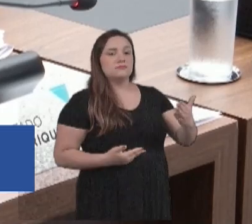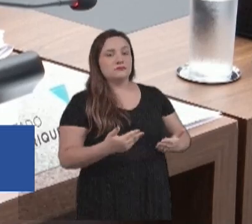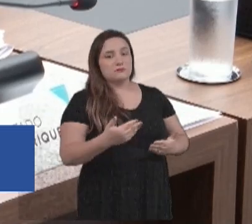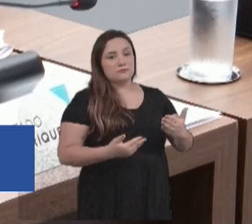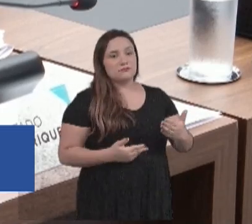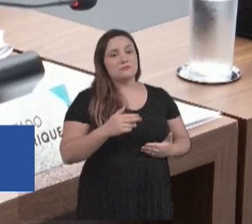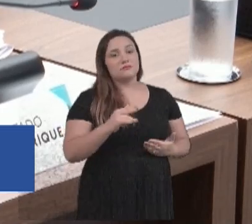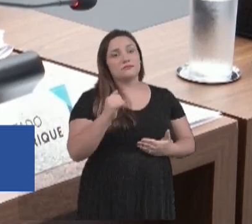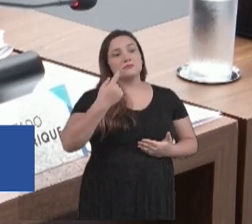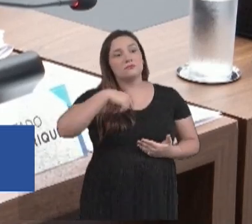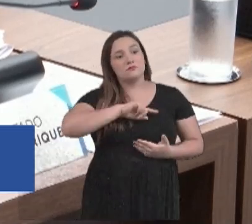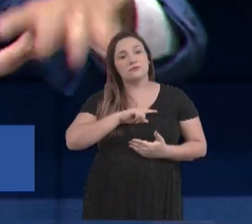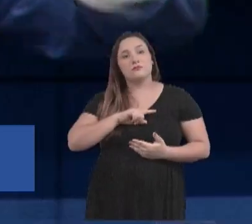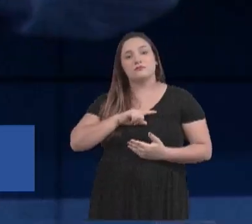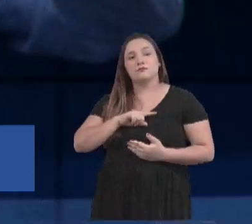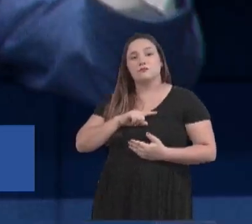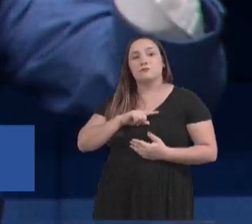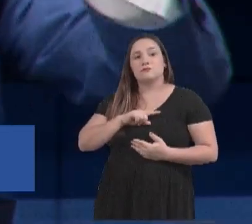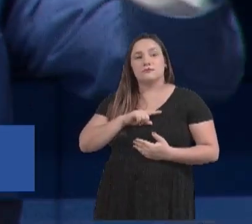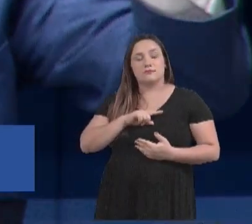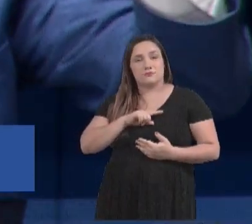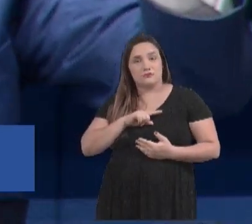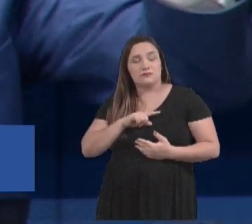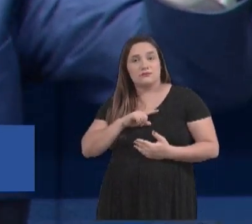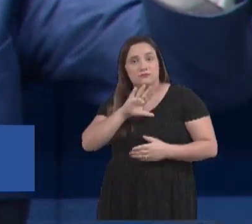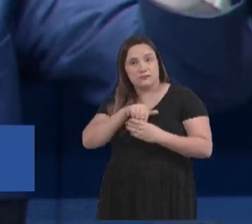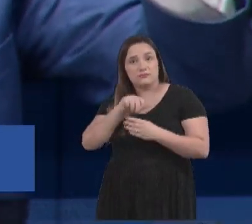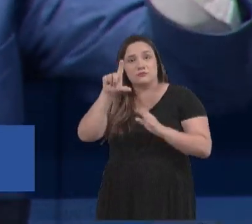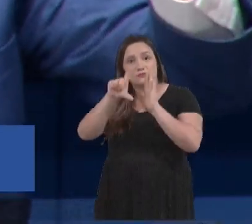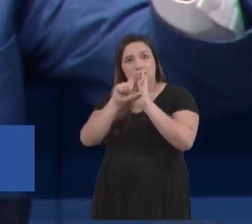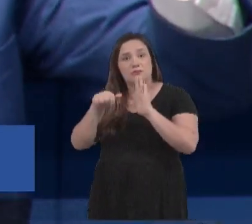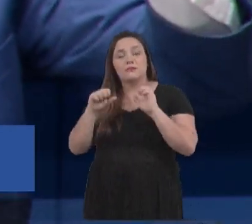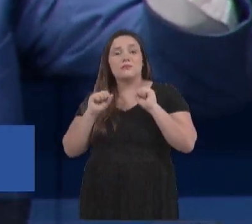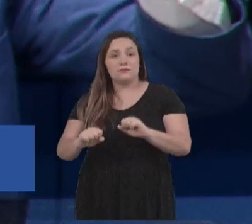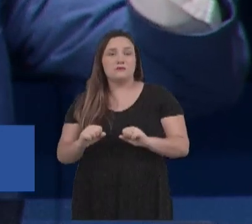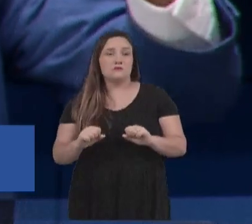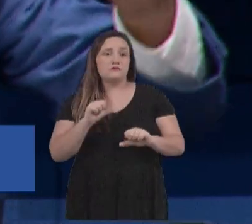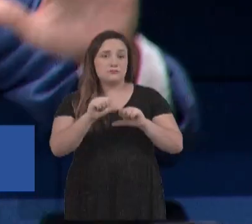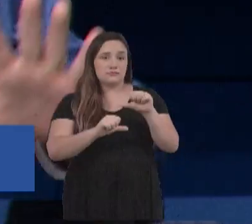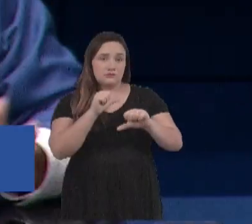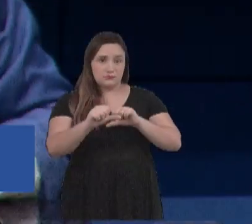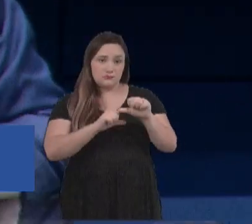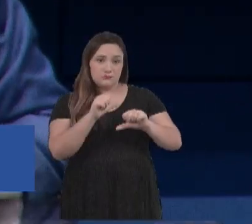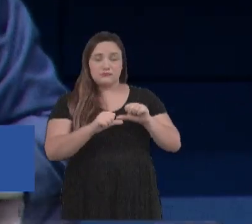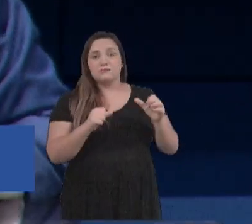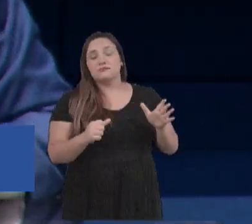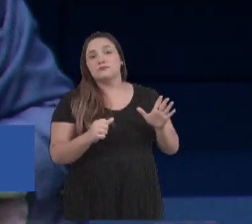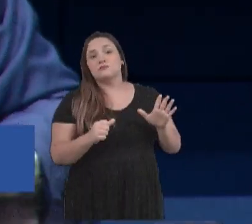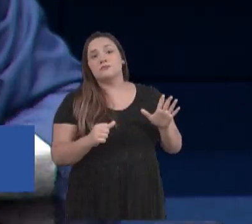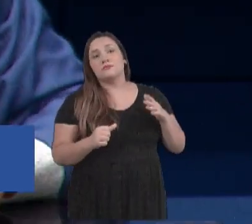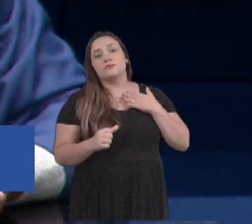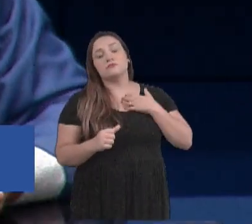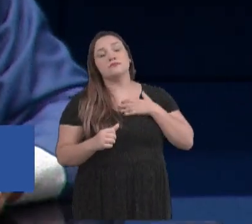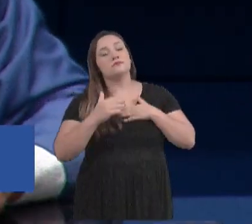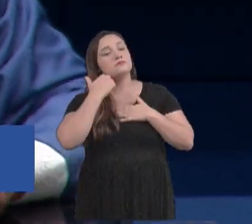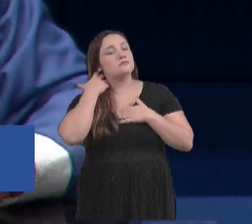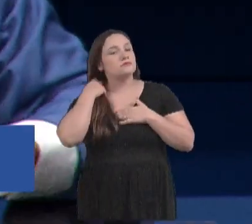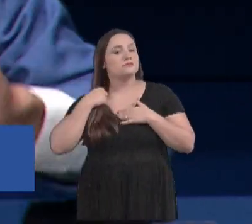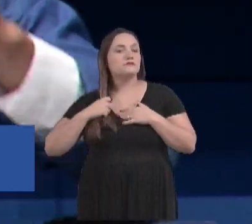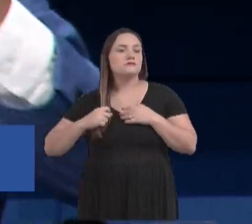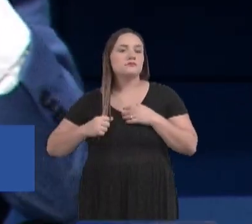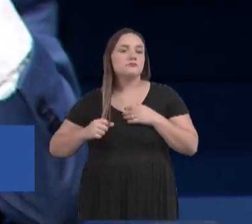aqui que nós estamos votando uma lei que pode ser mudada lá. Não pode. Certo, deputada Gleice? Premissa número 1.